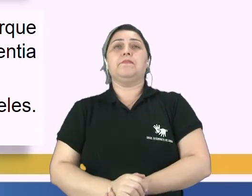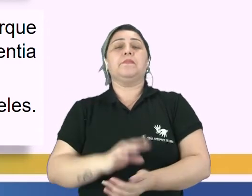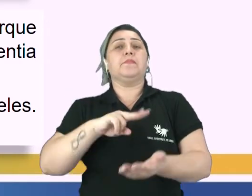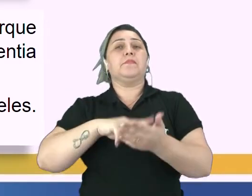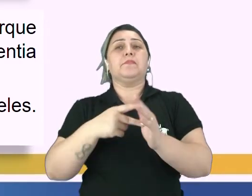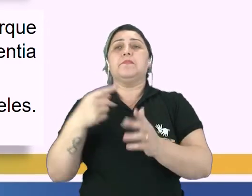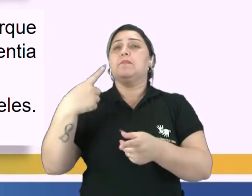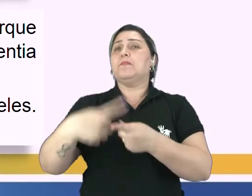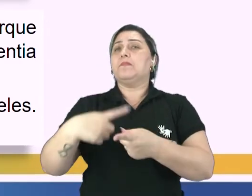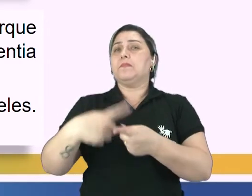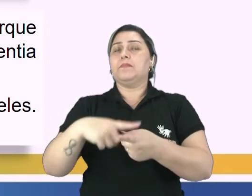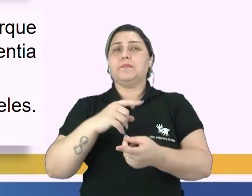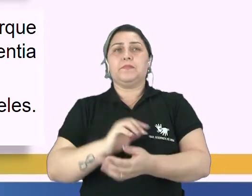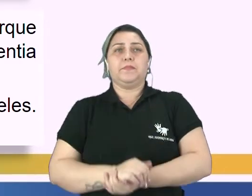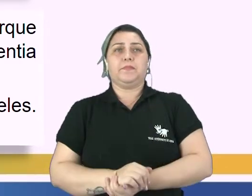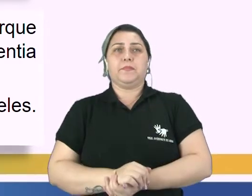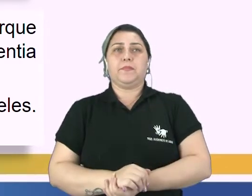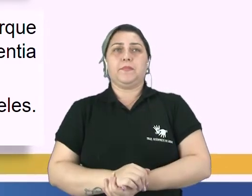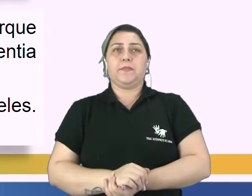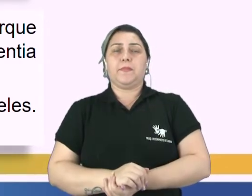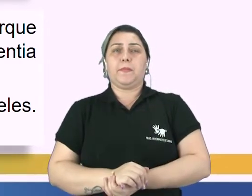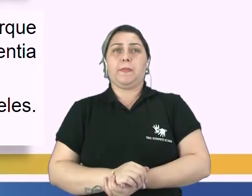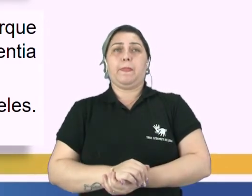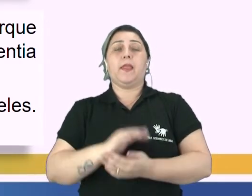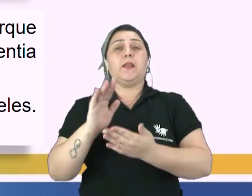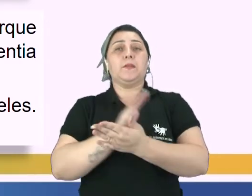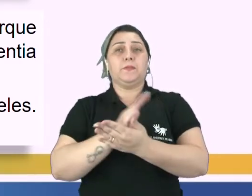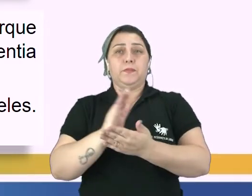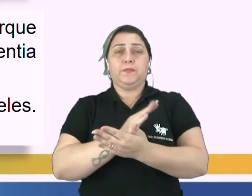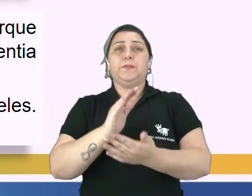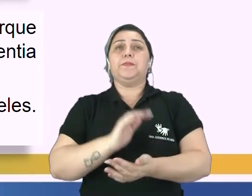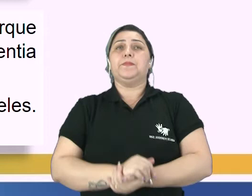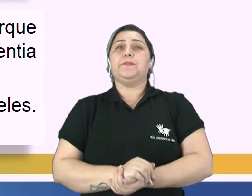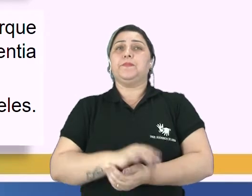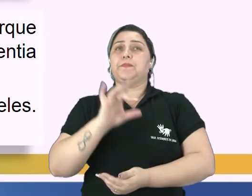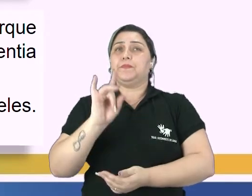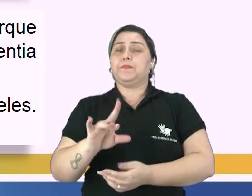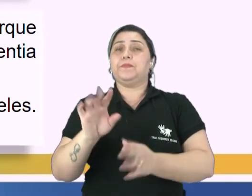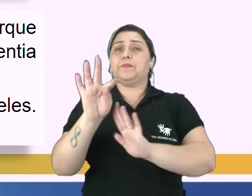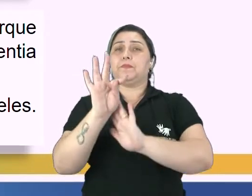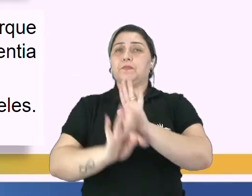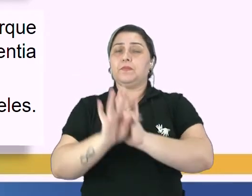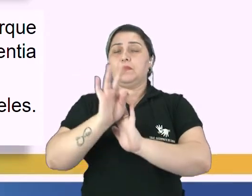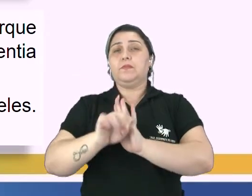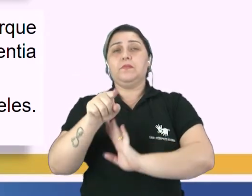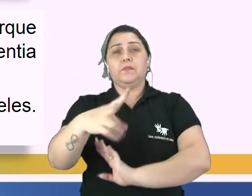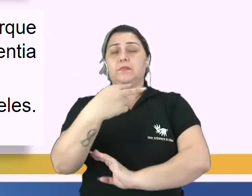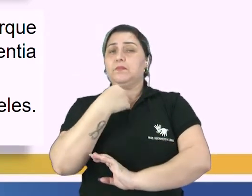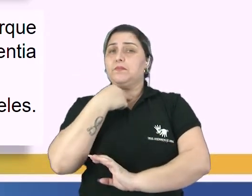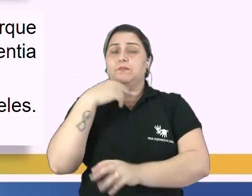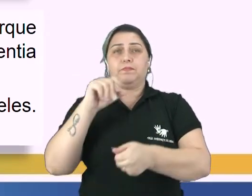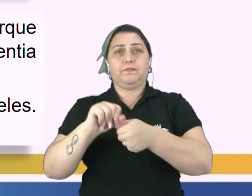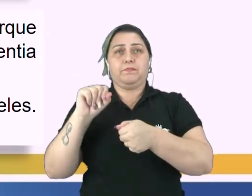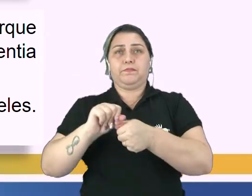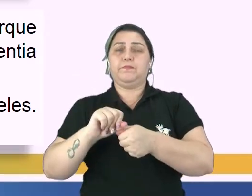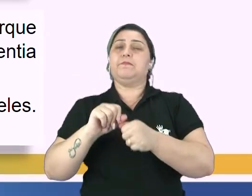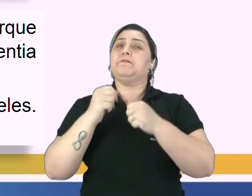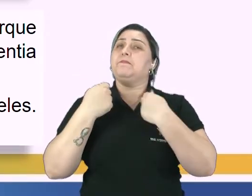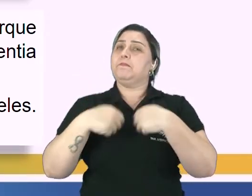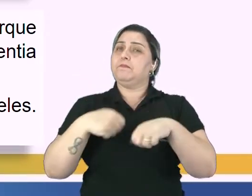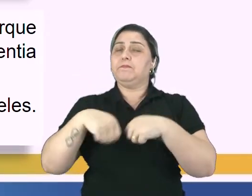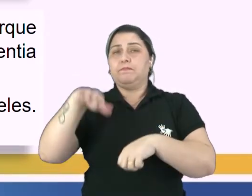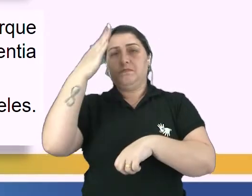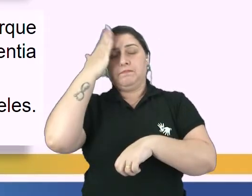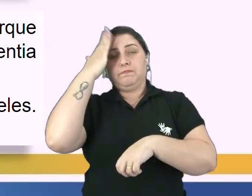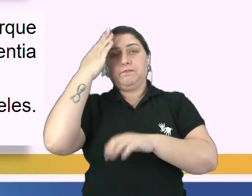significar porquê em qualquer situação. Só que em textos formais você não pode fazer isso. Você vai ter que saber